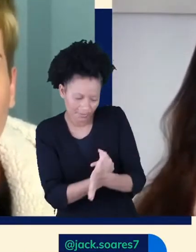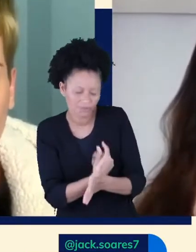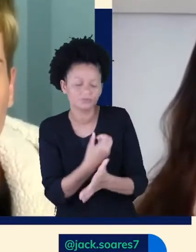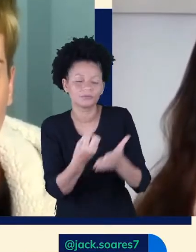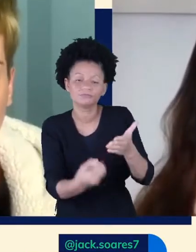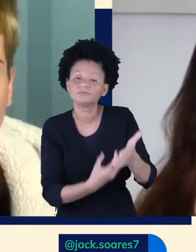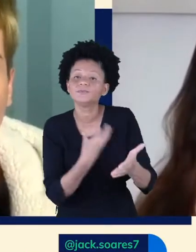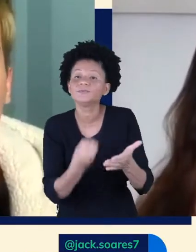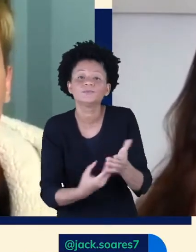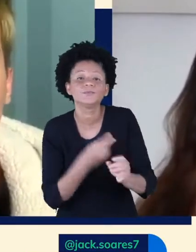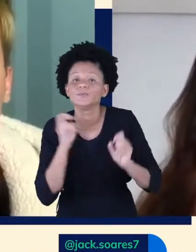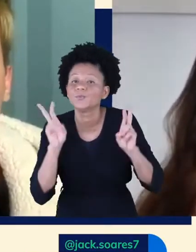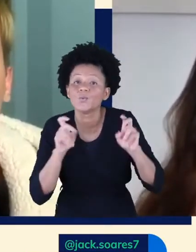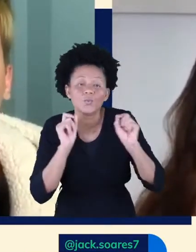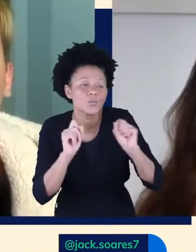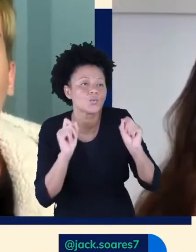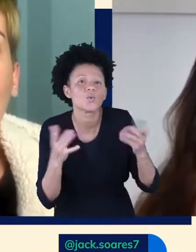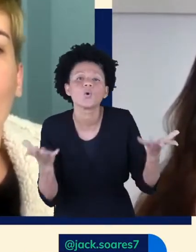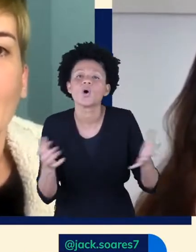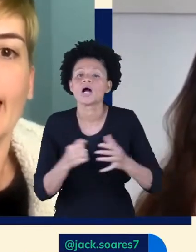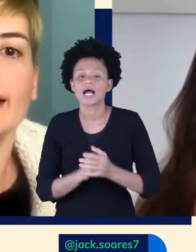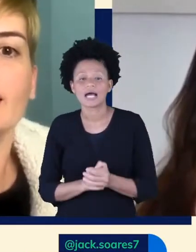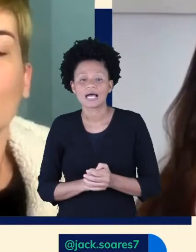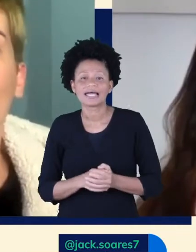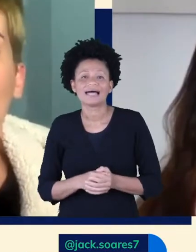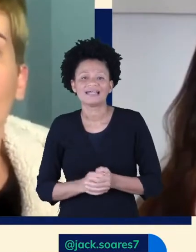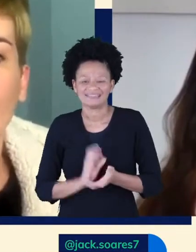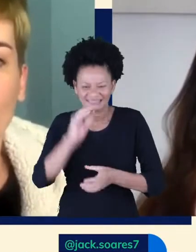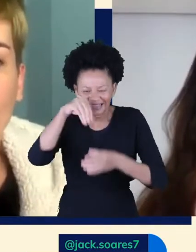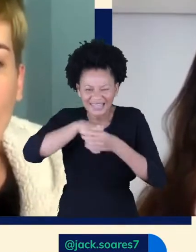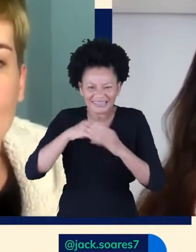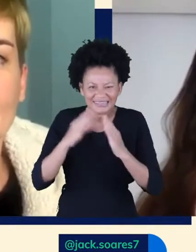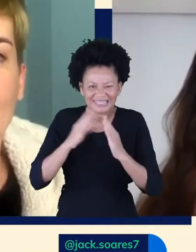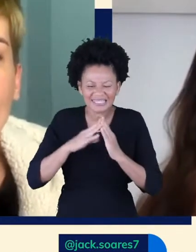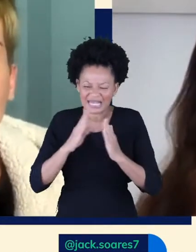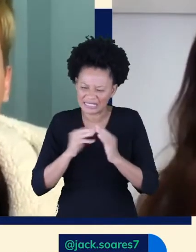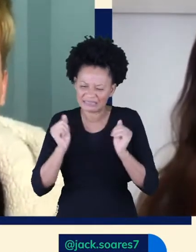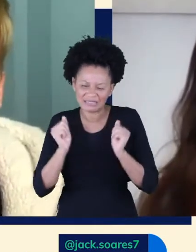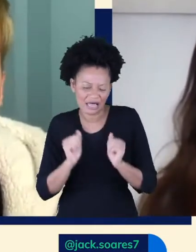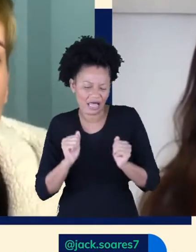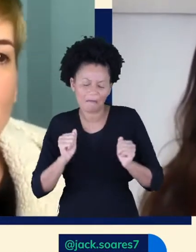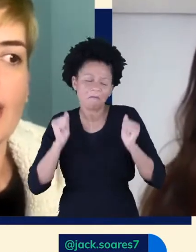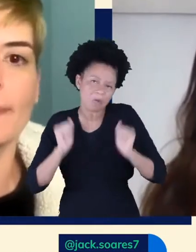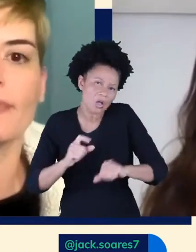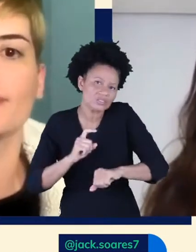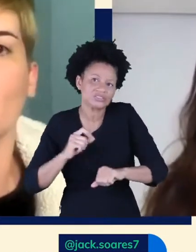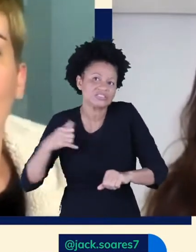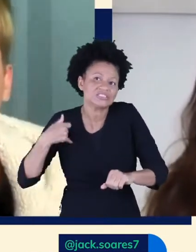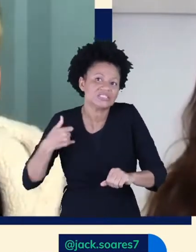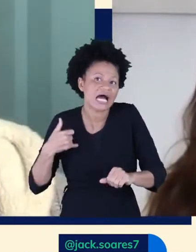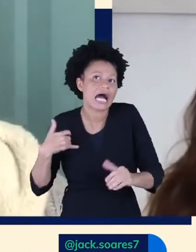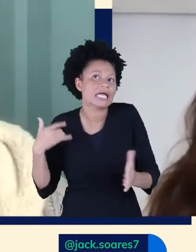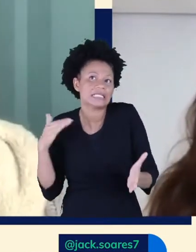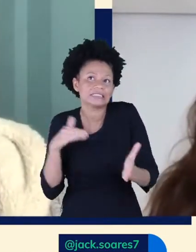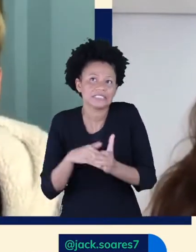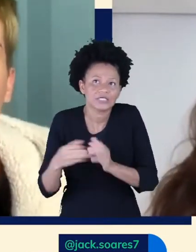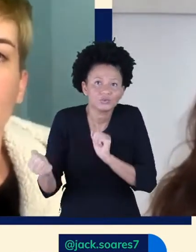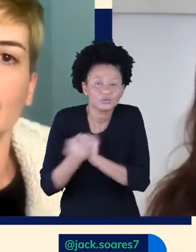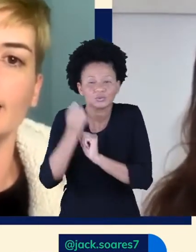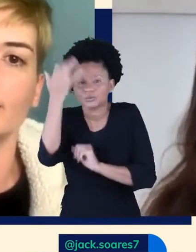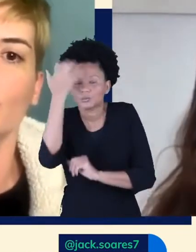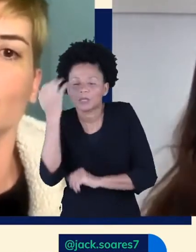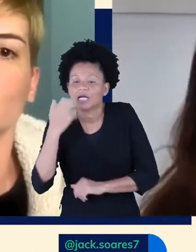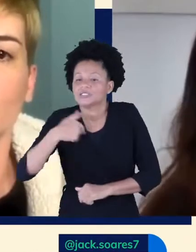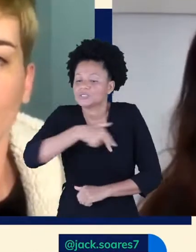vem muito também. A questão de quem circula pelado em casa. Até que idade dá para tomar banho junto com a